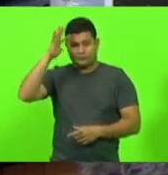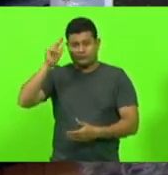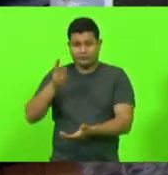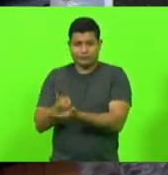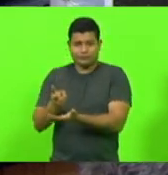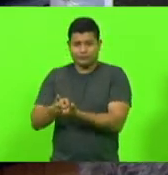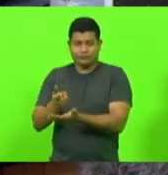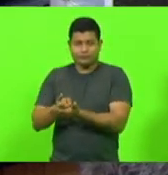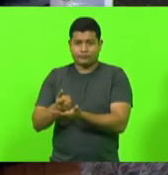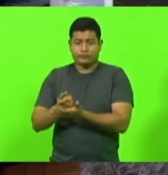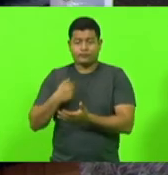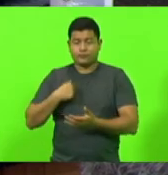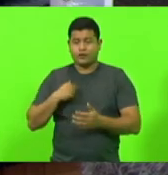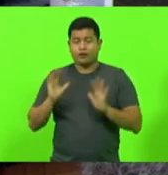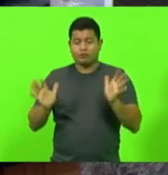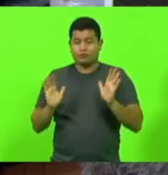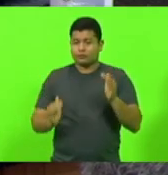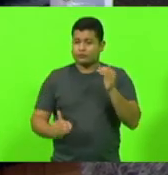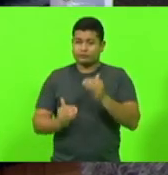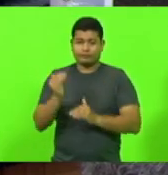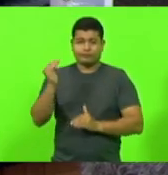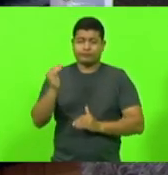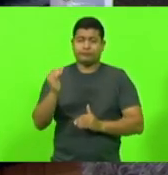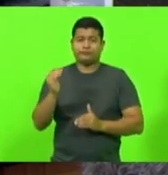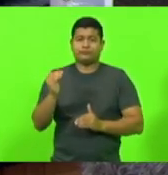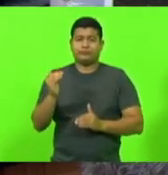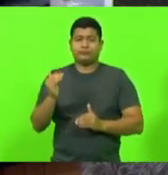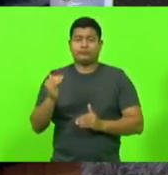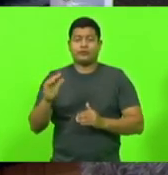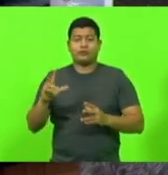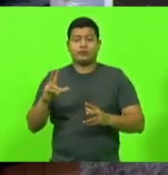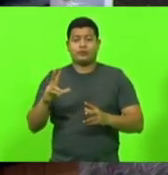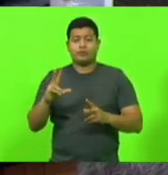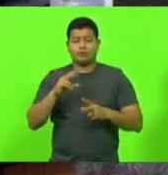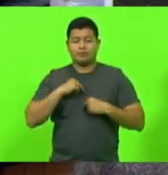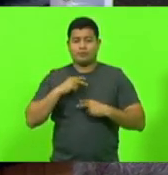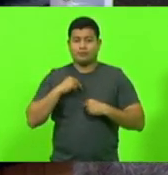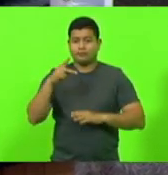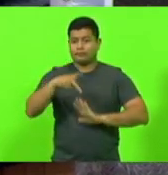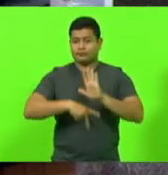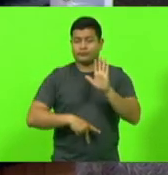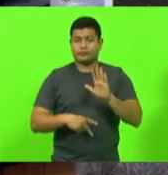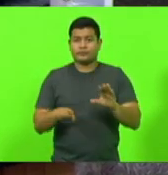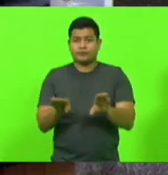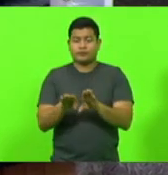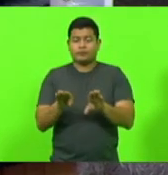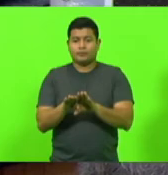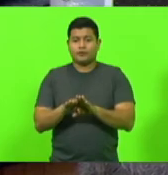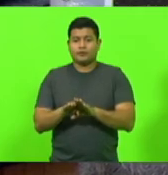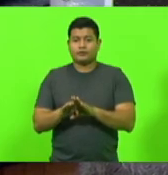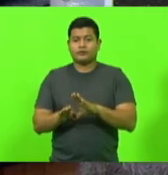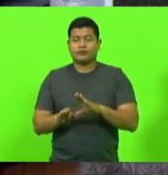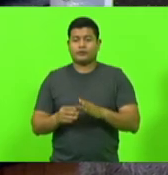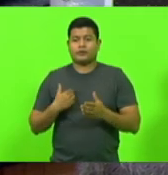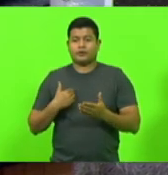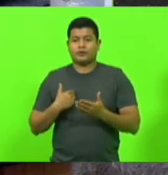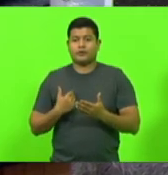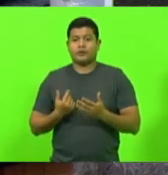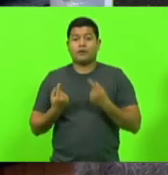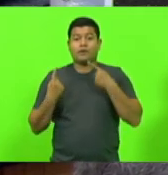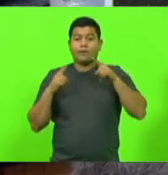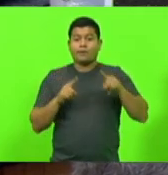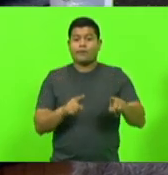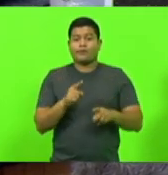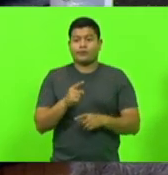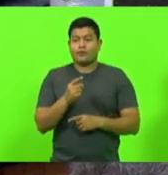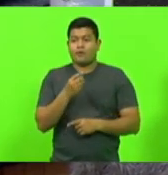em virtude dessas razões, eu já não concordo com a própria, pro mérito do projeto. E o fato dele excluir homens, idosos, menores